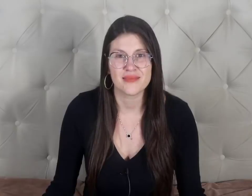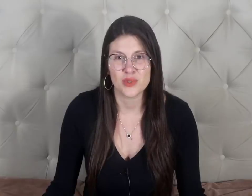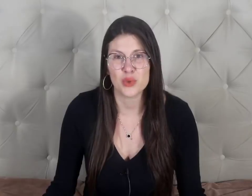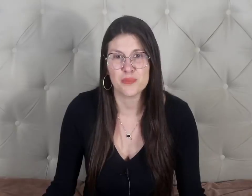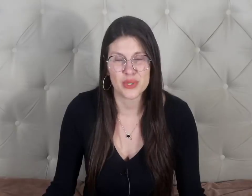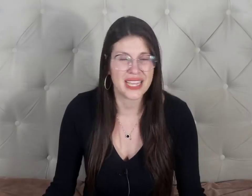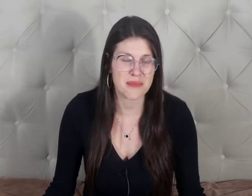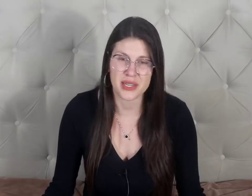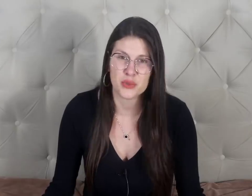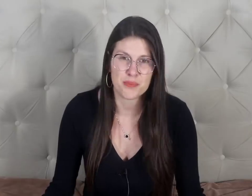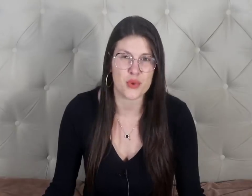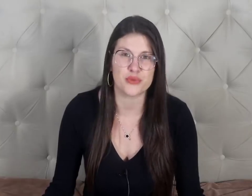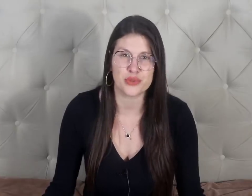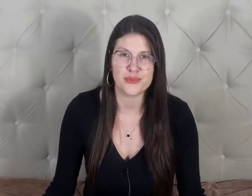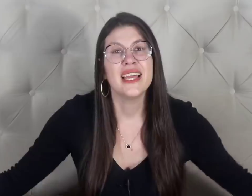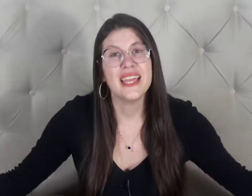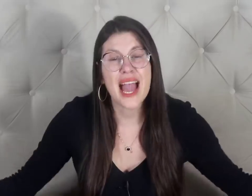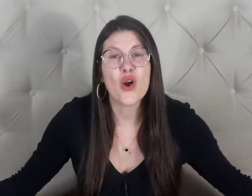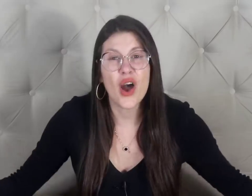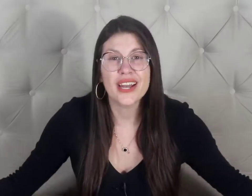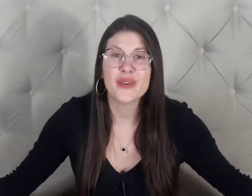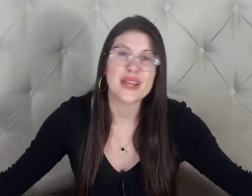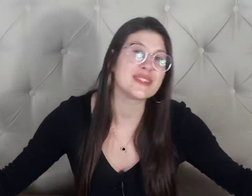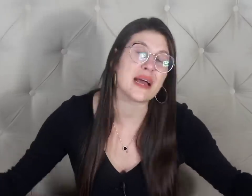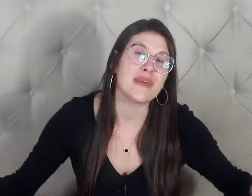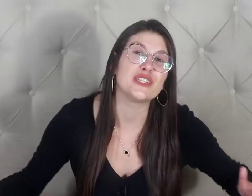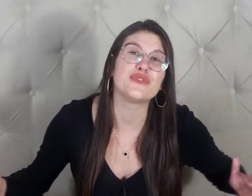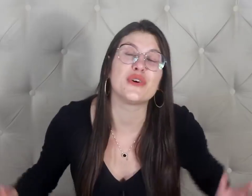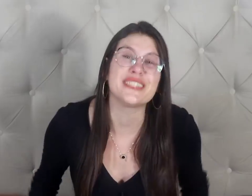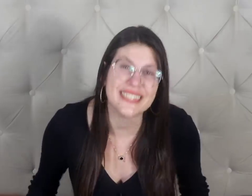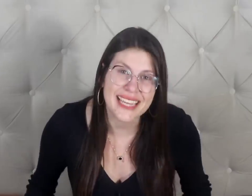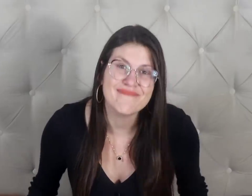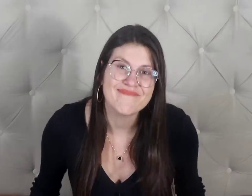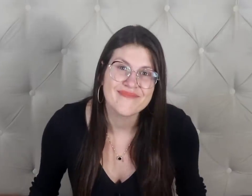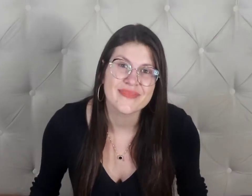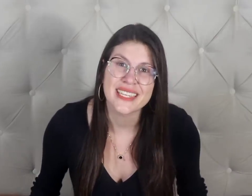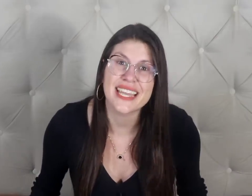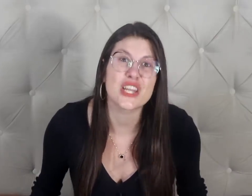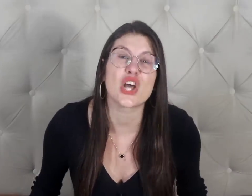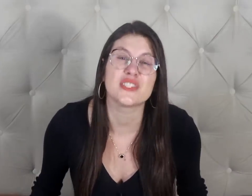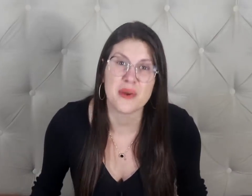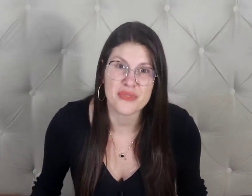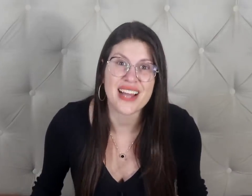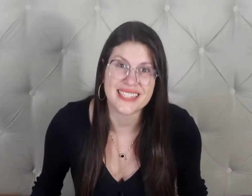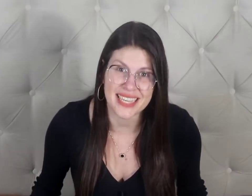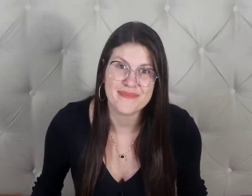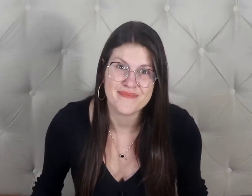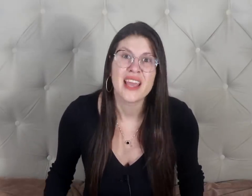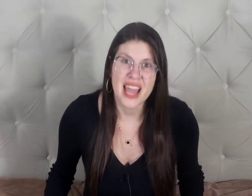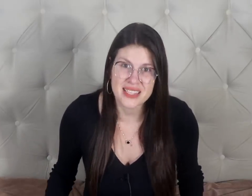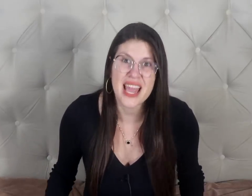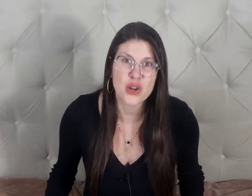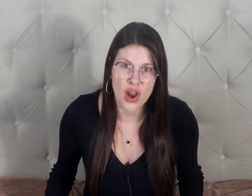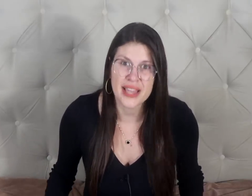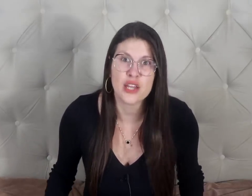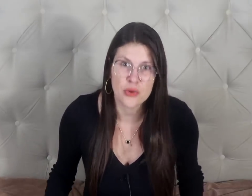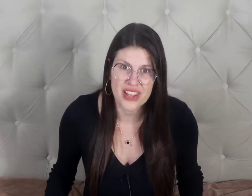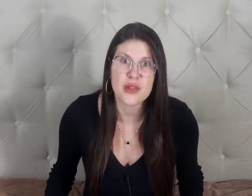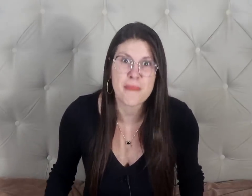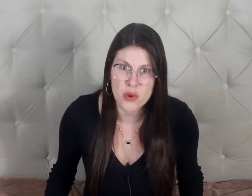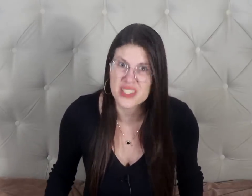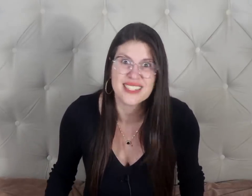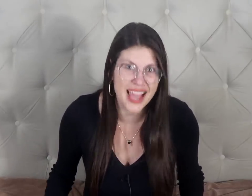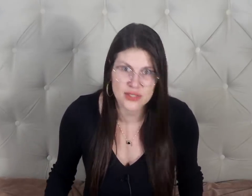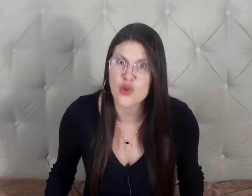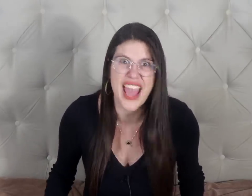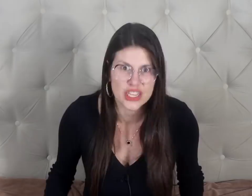Lembra? Todo poder emana do povo. E agora eu quero saber de você. O que nós vamos fazer? É sério, coleguinha, eu tô